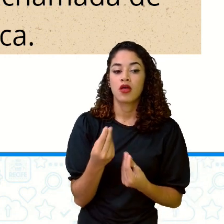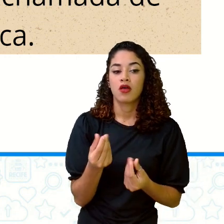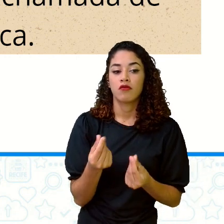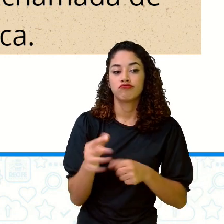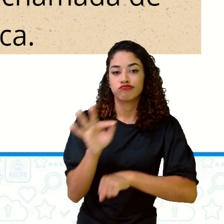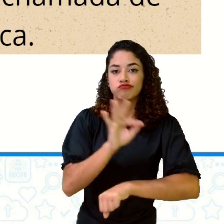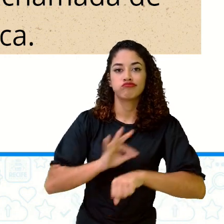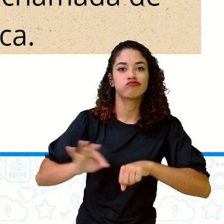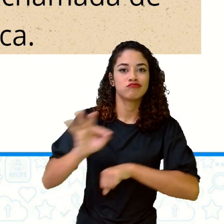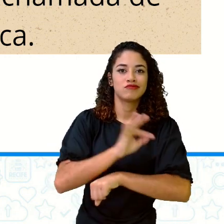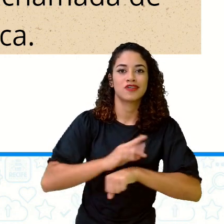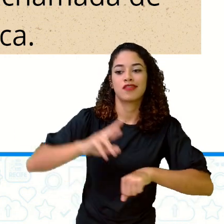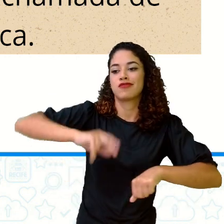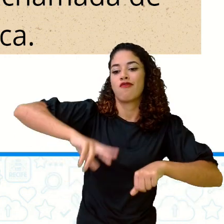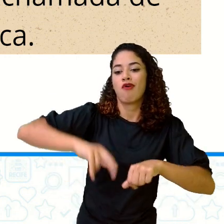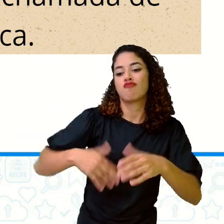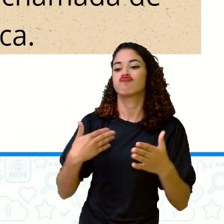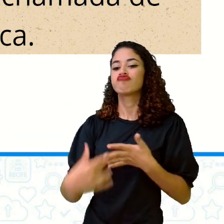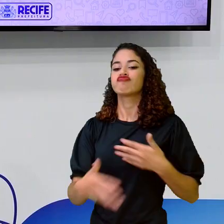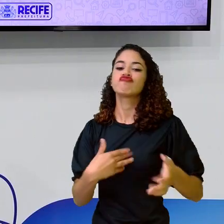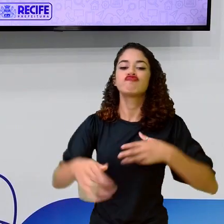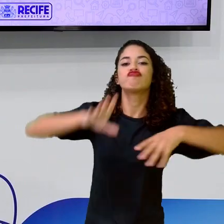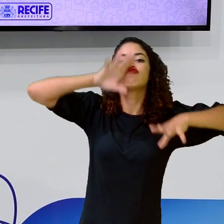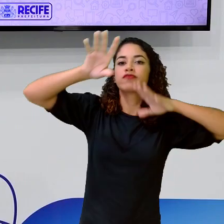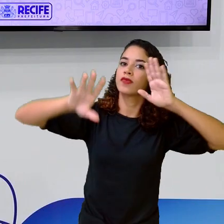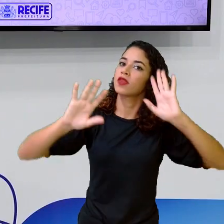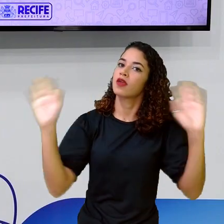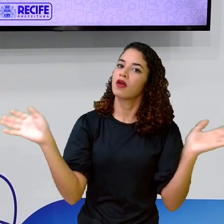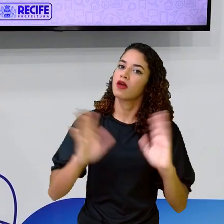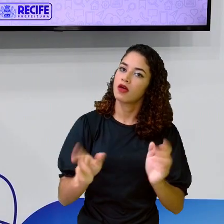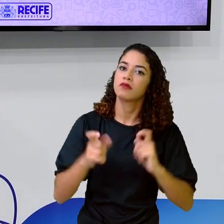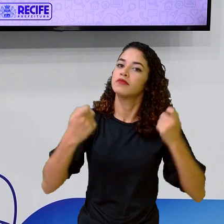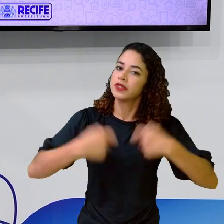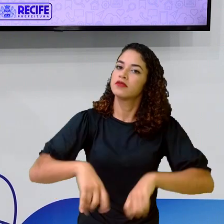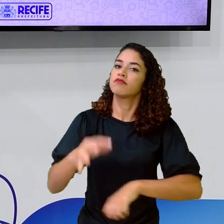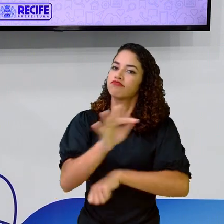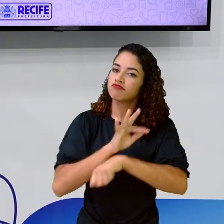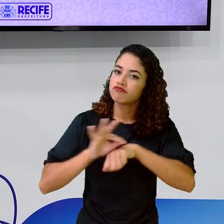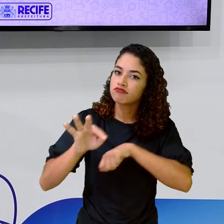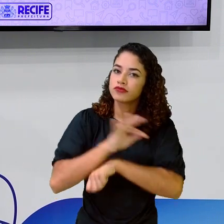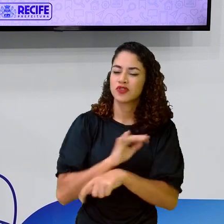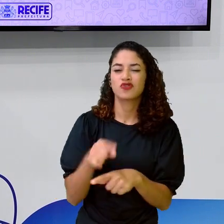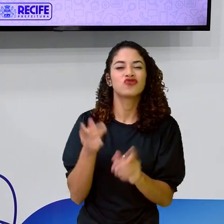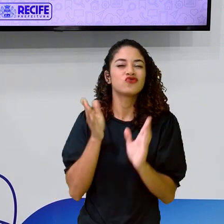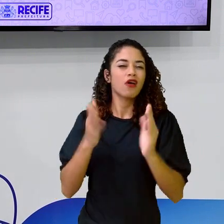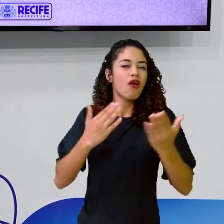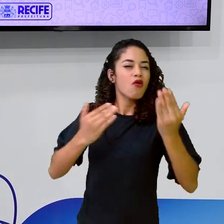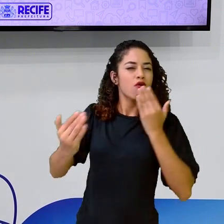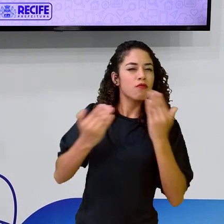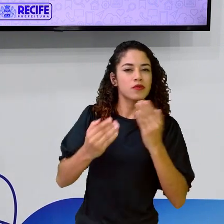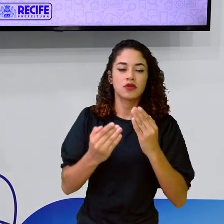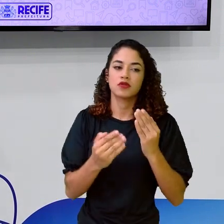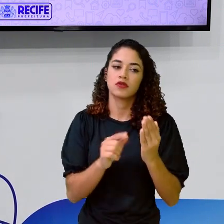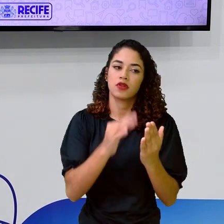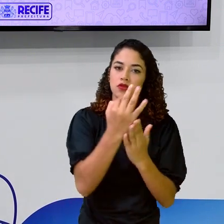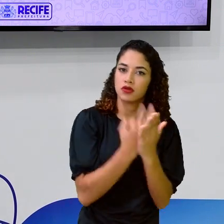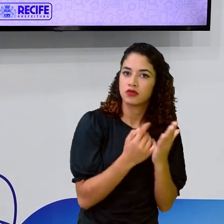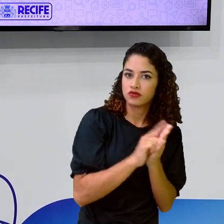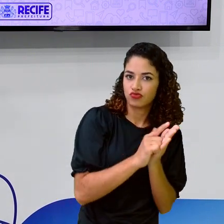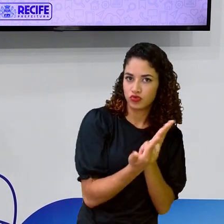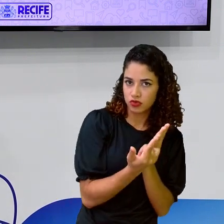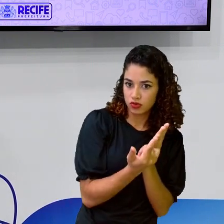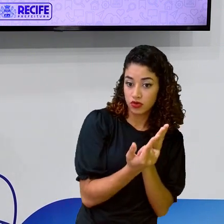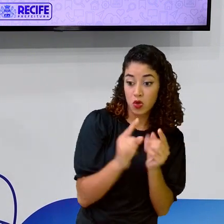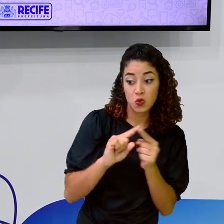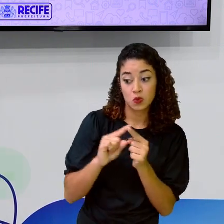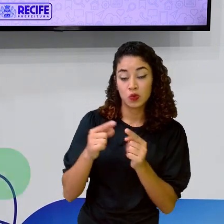assim, você percebe, que, a gente faz aqui, já fez aqui, essa comparação, de um texto, jornalístico, um texto,